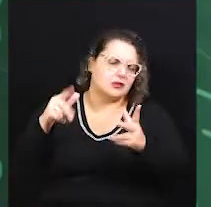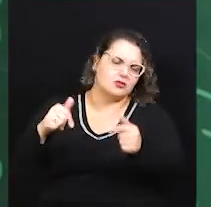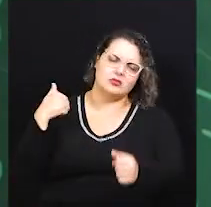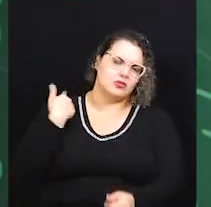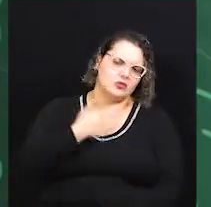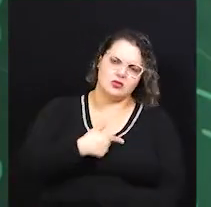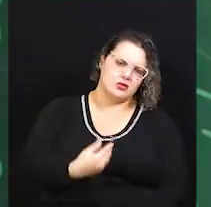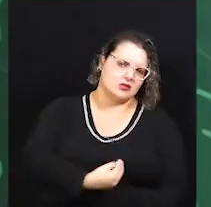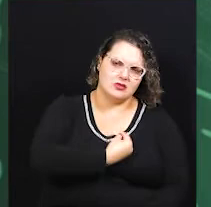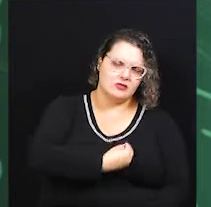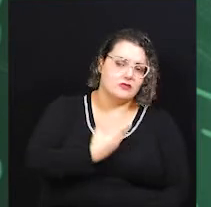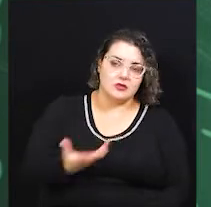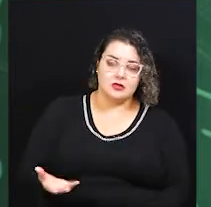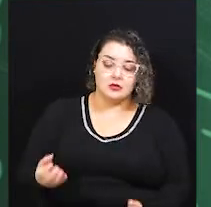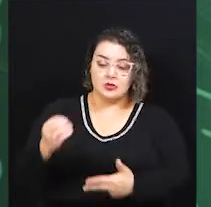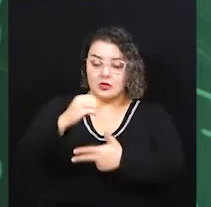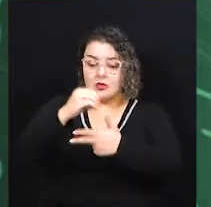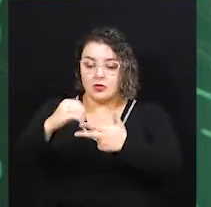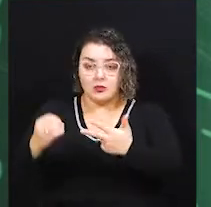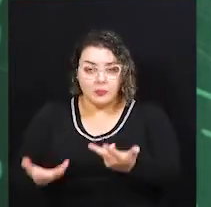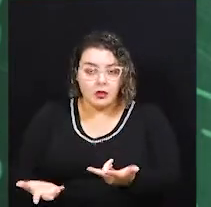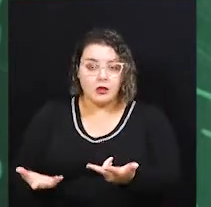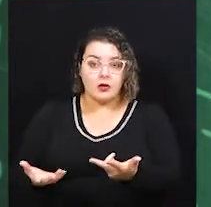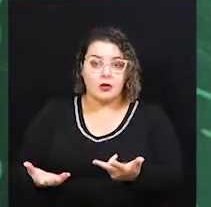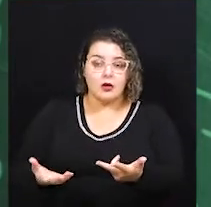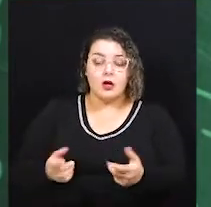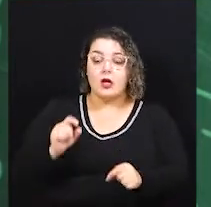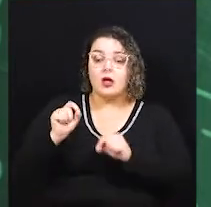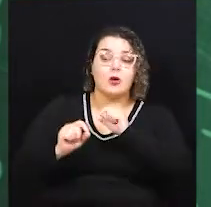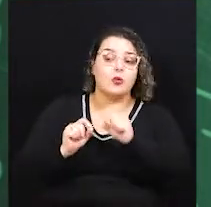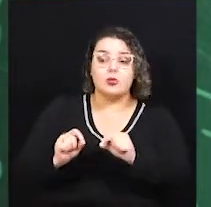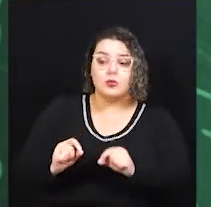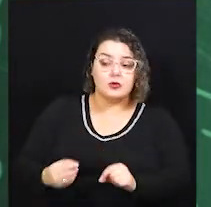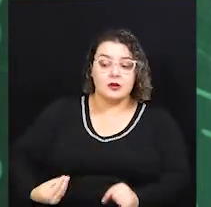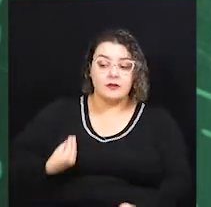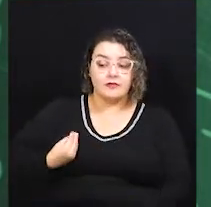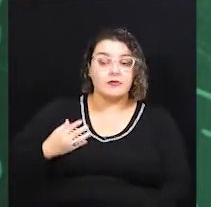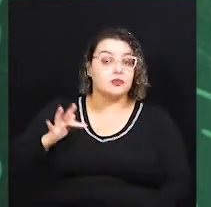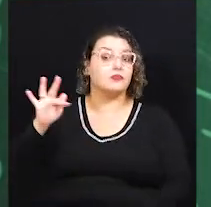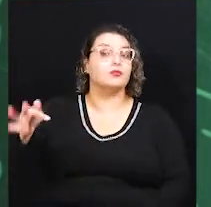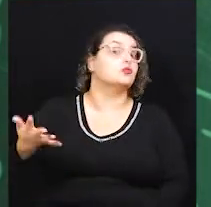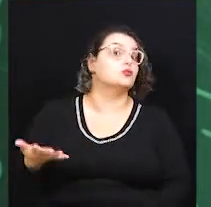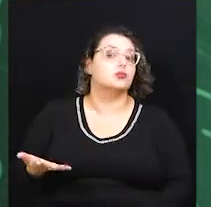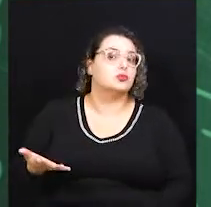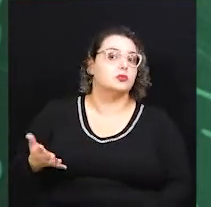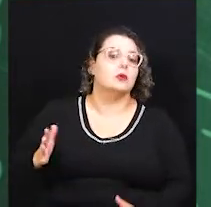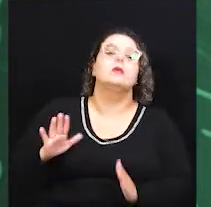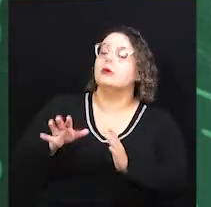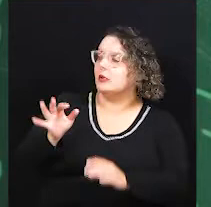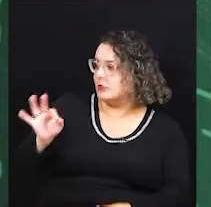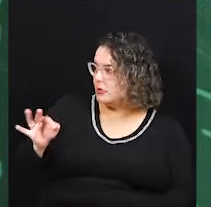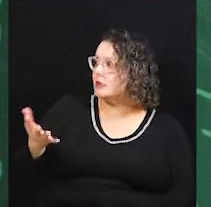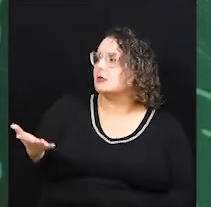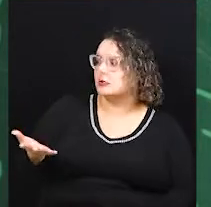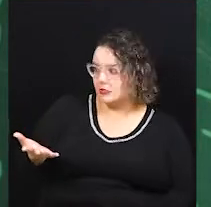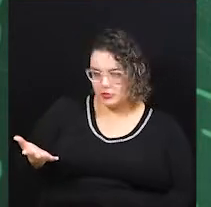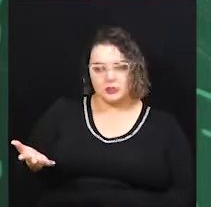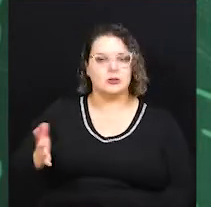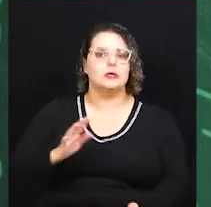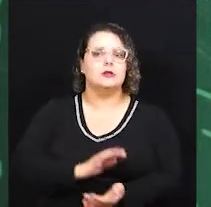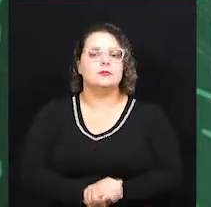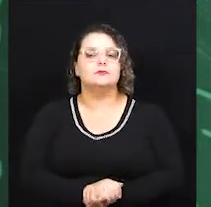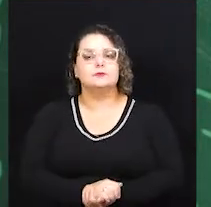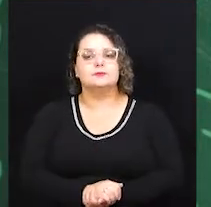todos nós na vida, né? O Enem é um laboratório do que será a vida da gente, a gente está o tempo todo enfrentando esse tipo de coisa na vida,